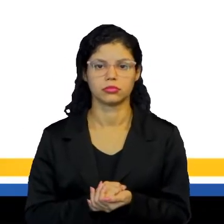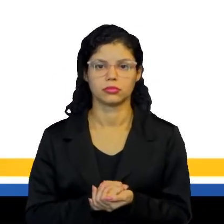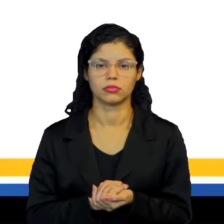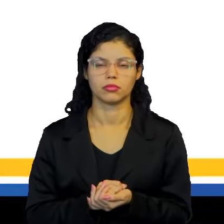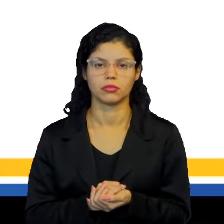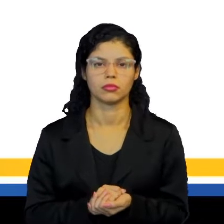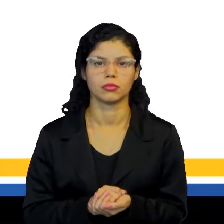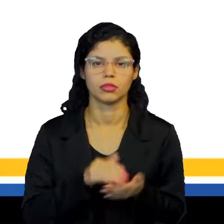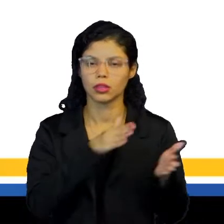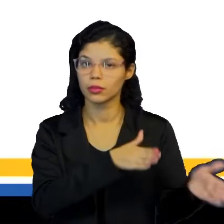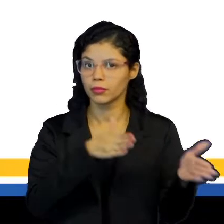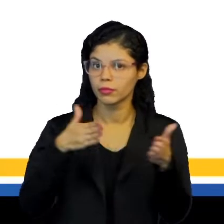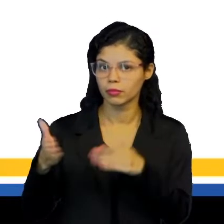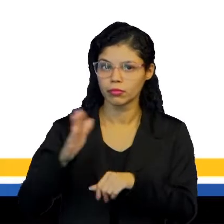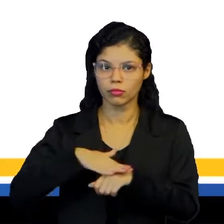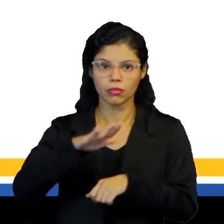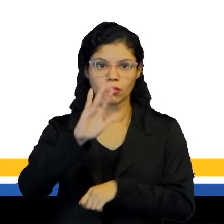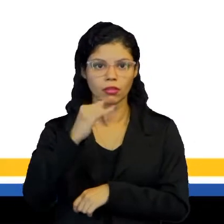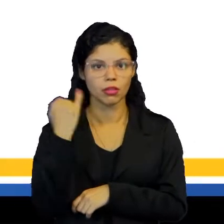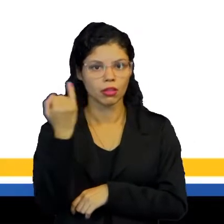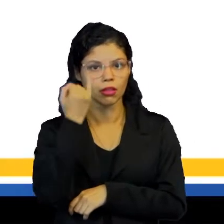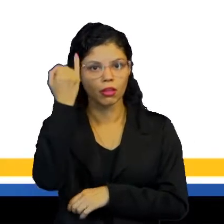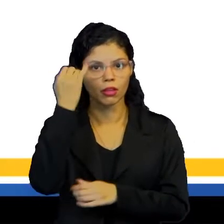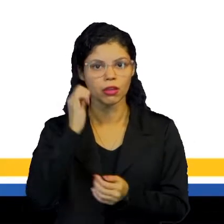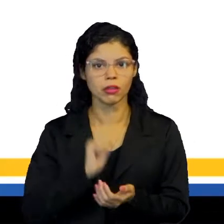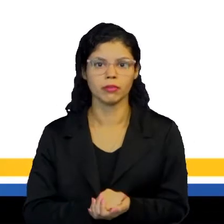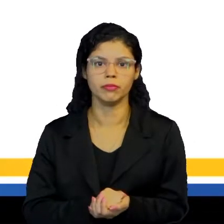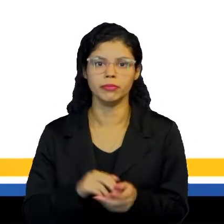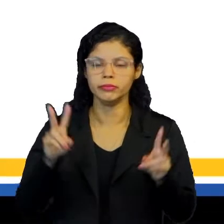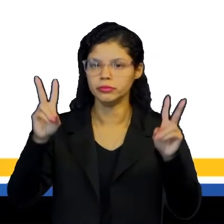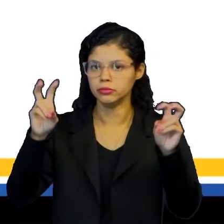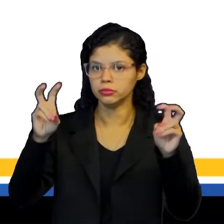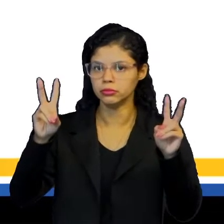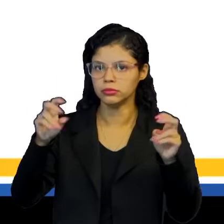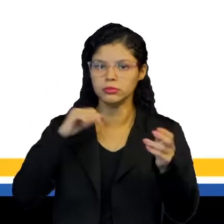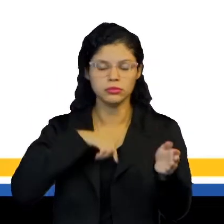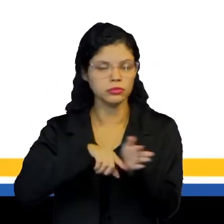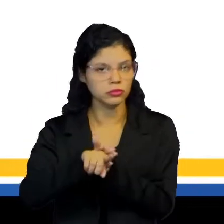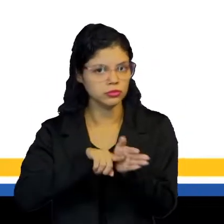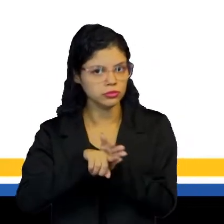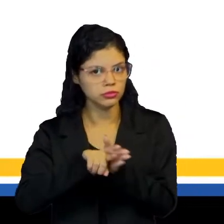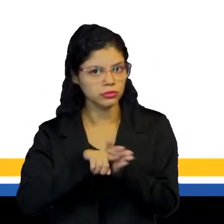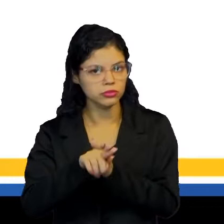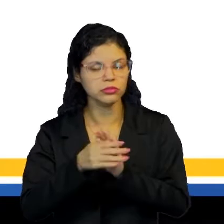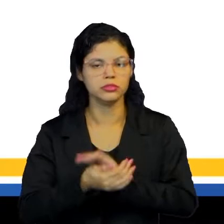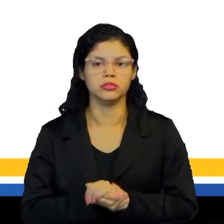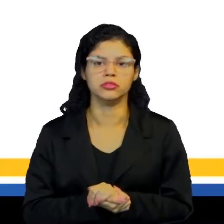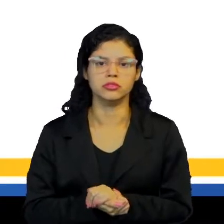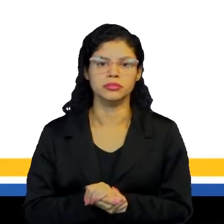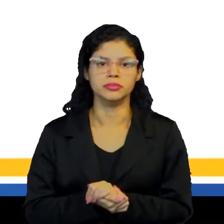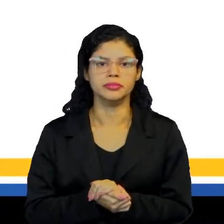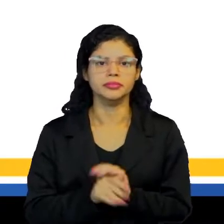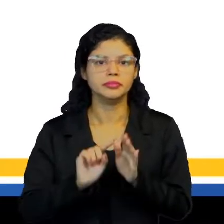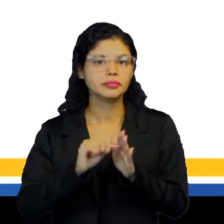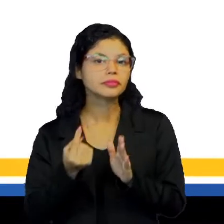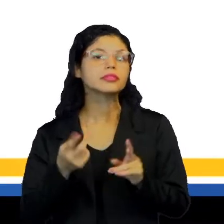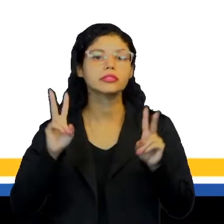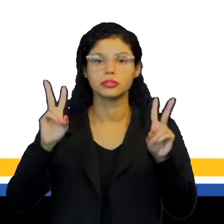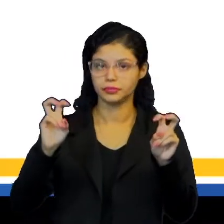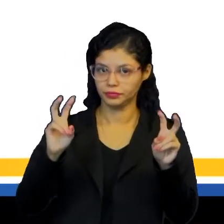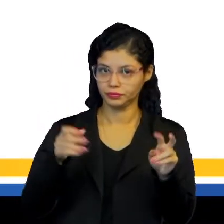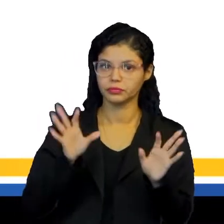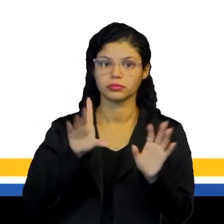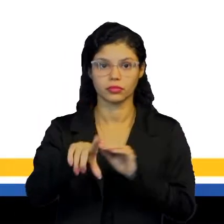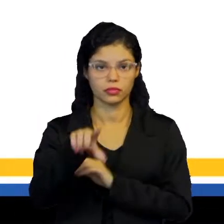tá? O passo mais importante é determinar o assunto que será pesquisado. Uma